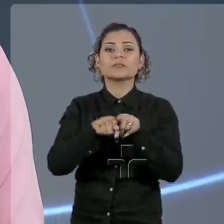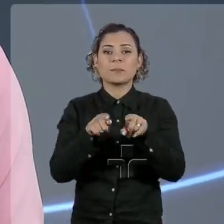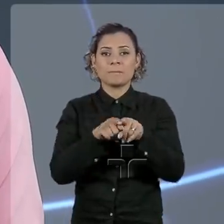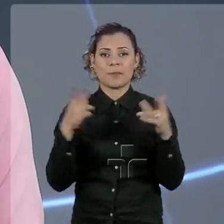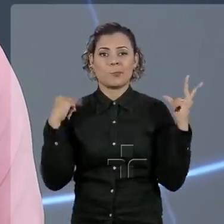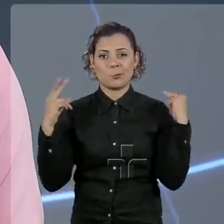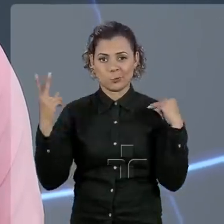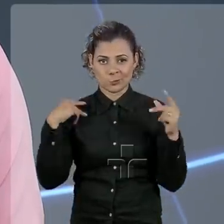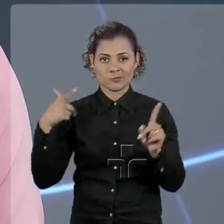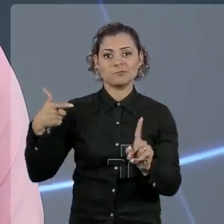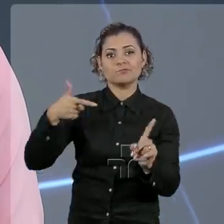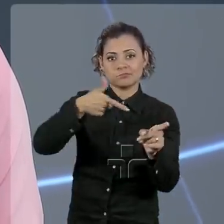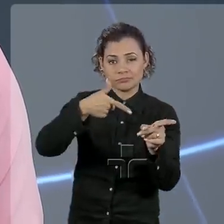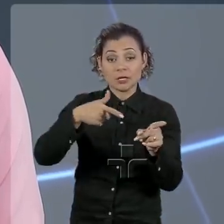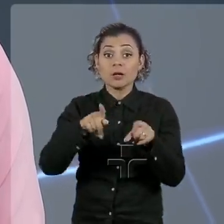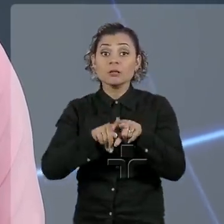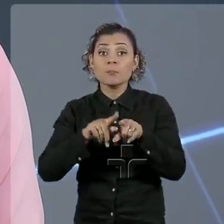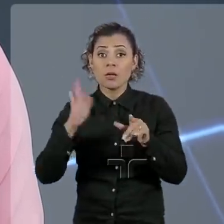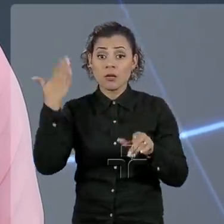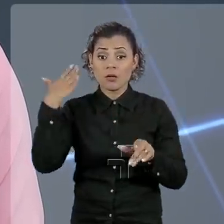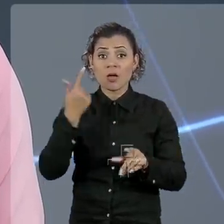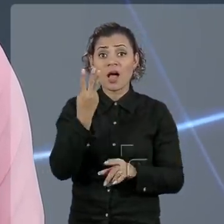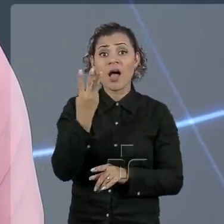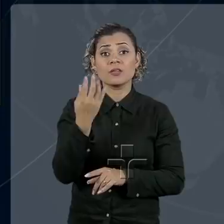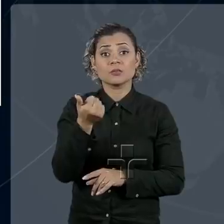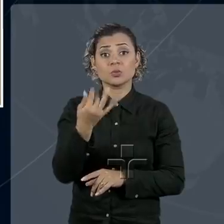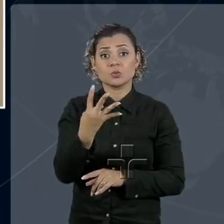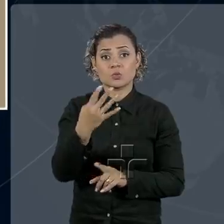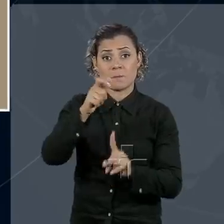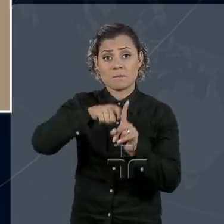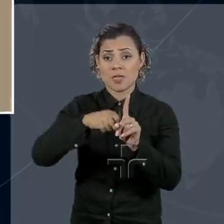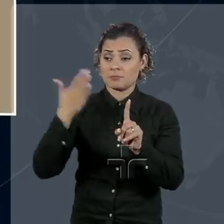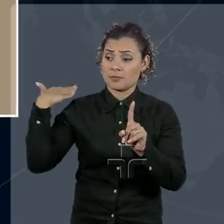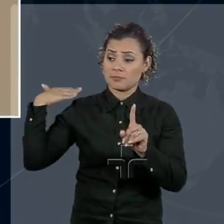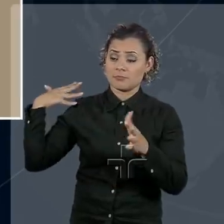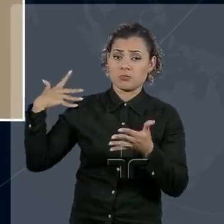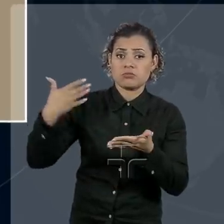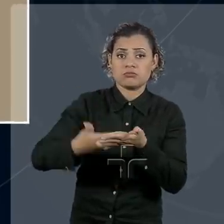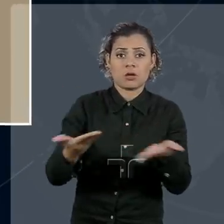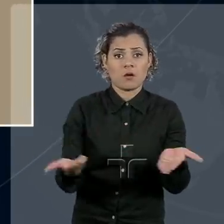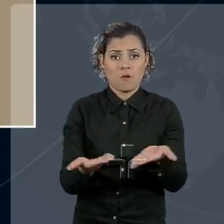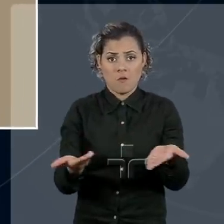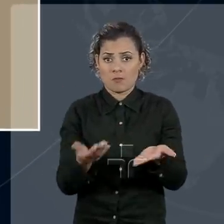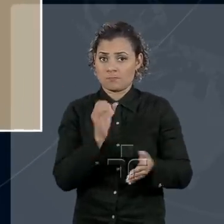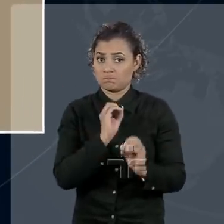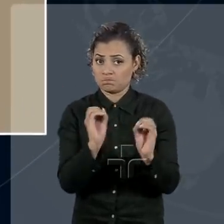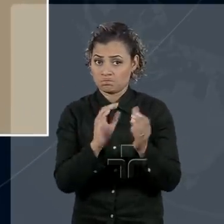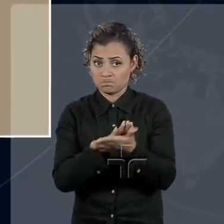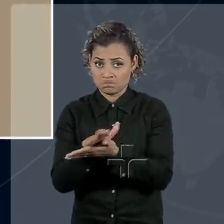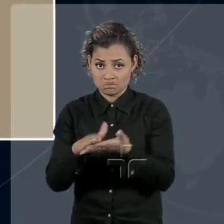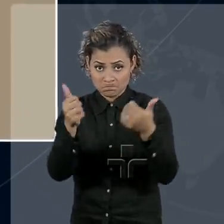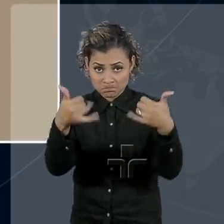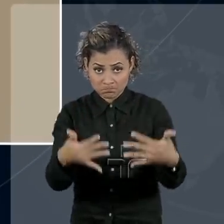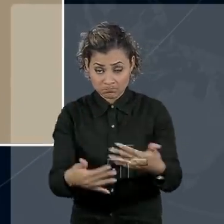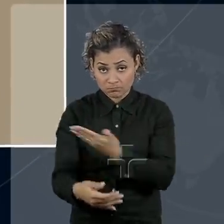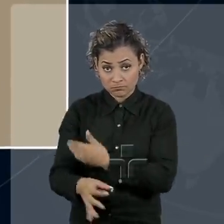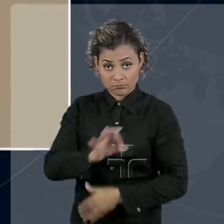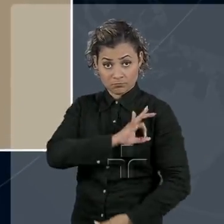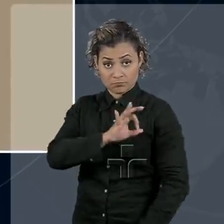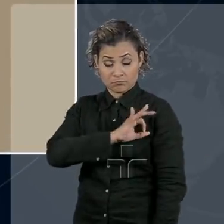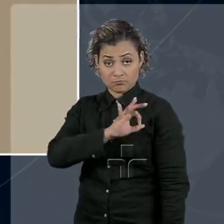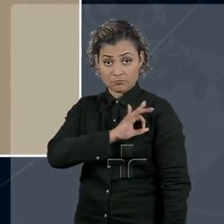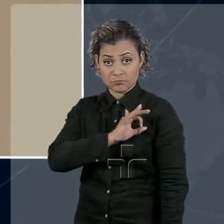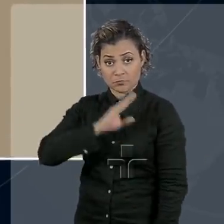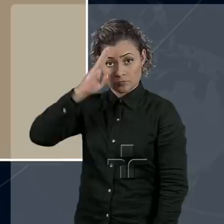Anderson Gomes. O crime ocorreu há 14 meses. O documento aponta ao policial militar